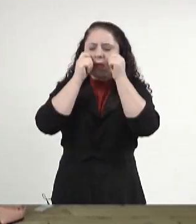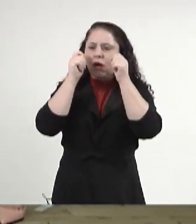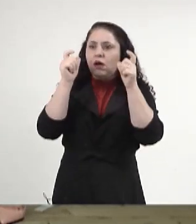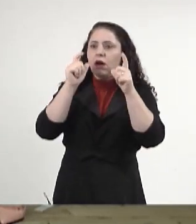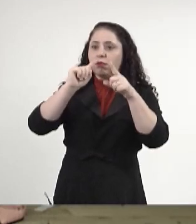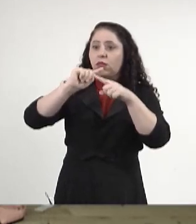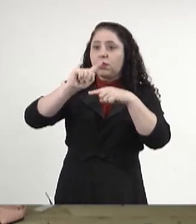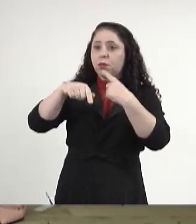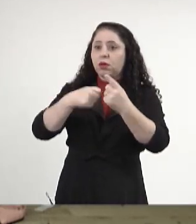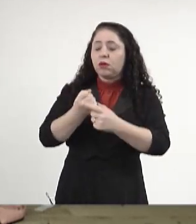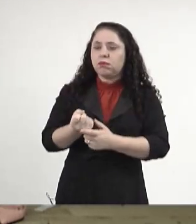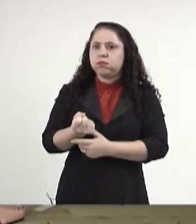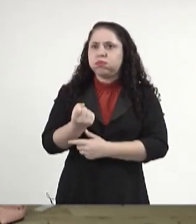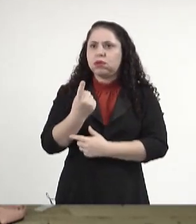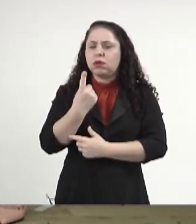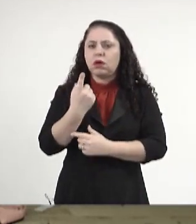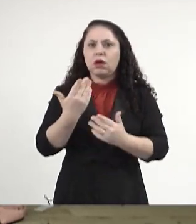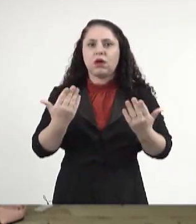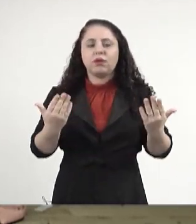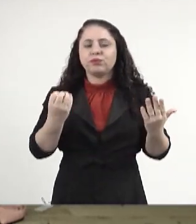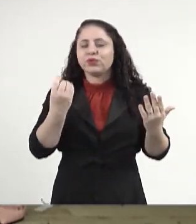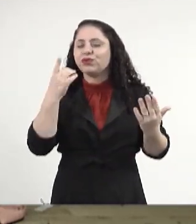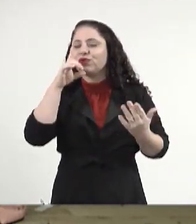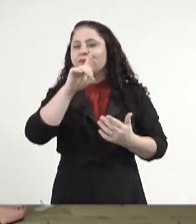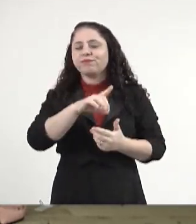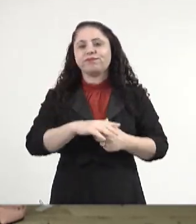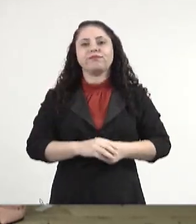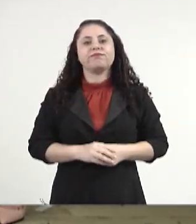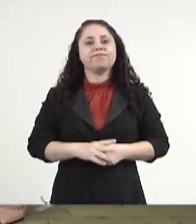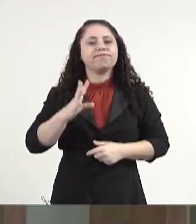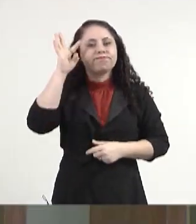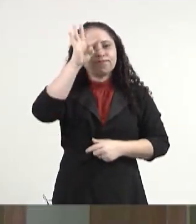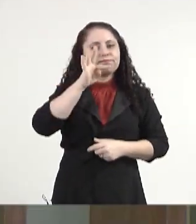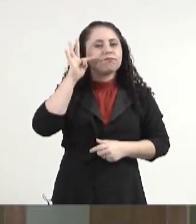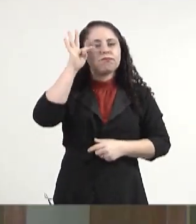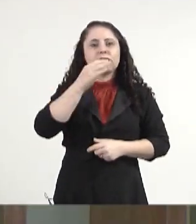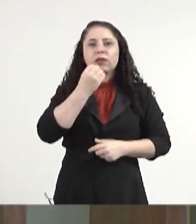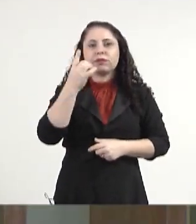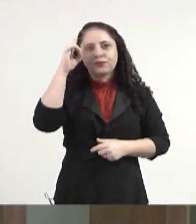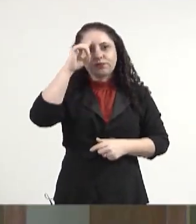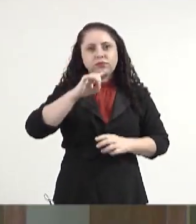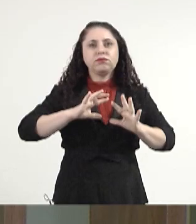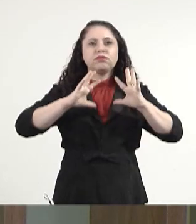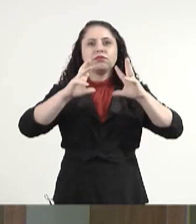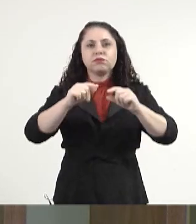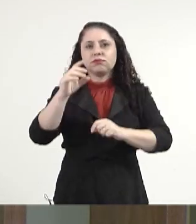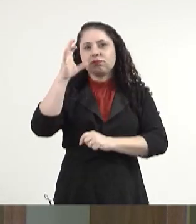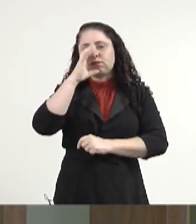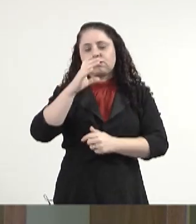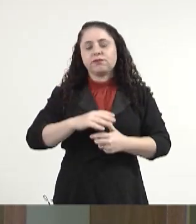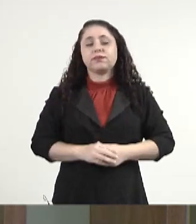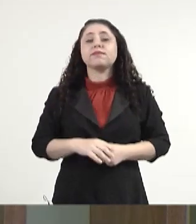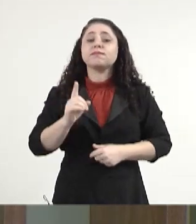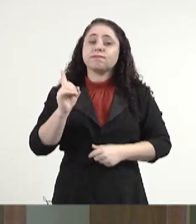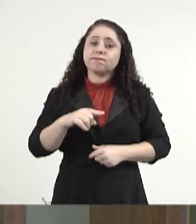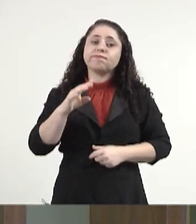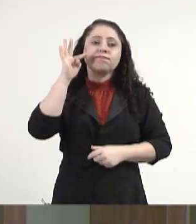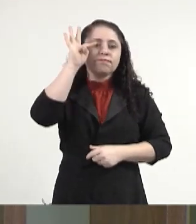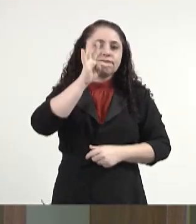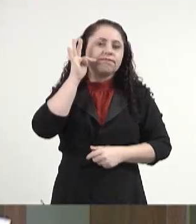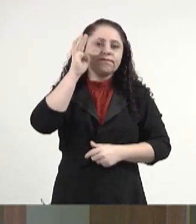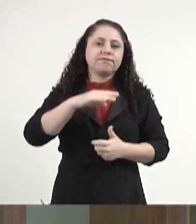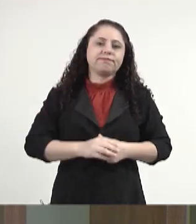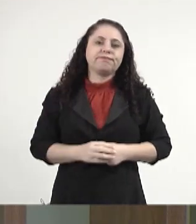mas que depois ficou muito óbvia, né? Bom dia. Bom dia, Tiago. Bom dia para todos que acompanham a TV Alemes. Pois é, Tiago, são números